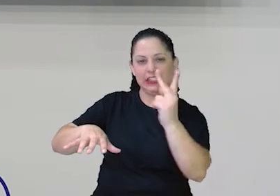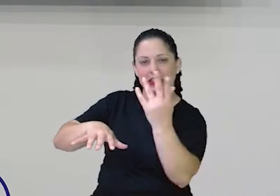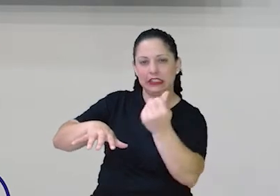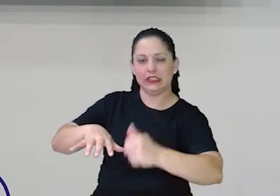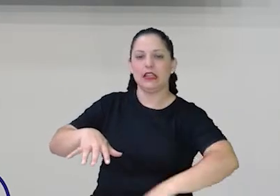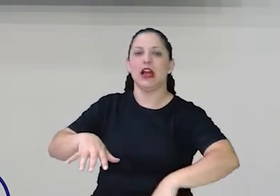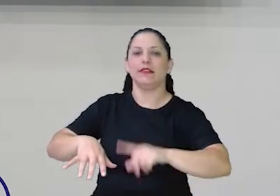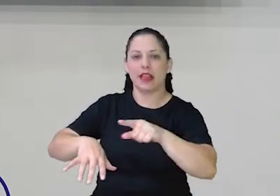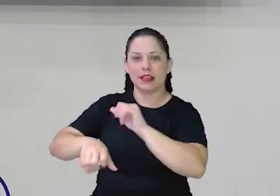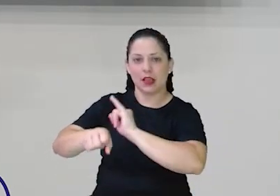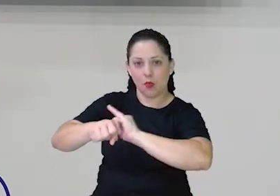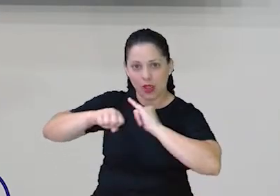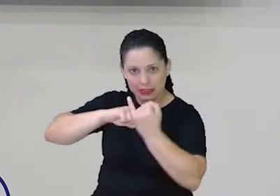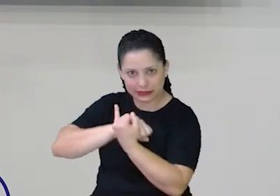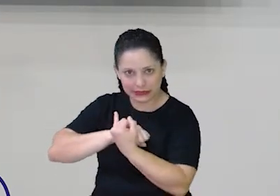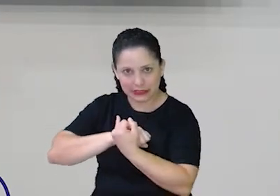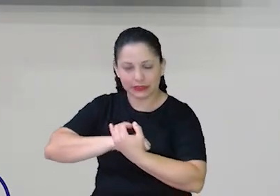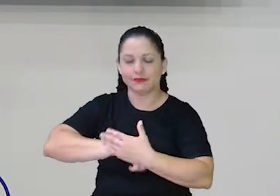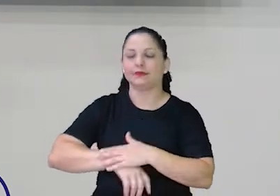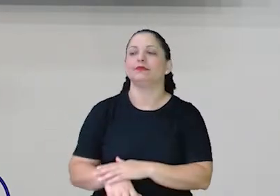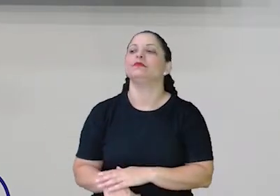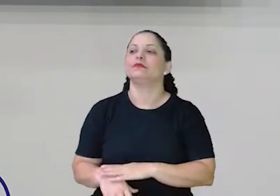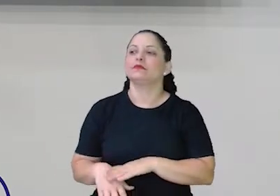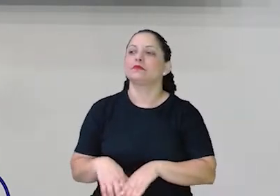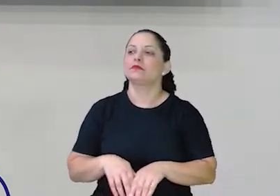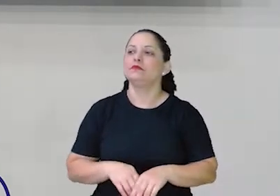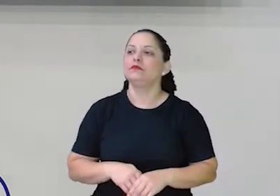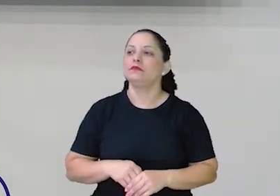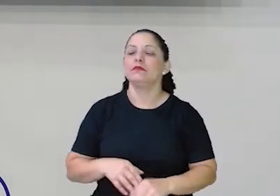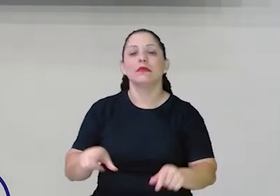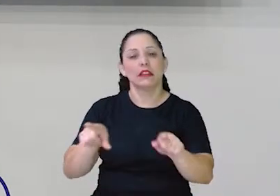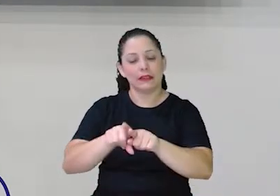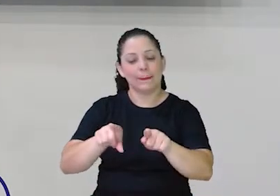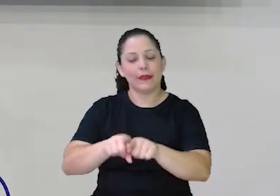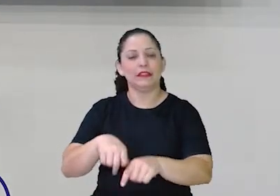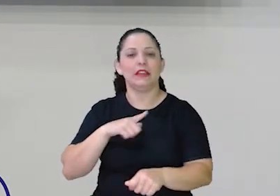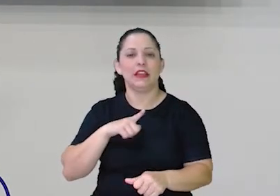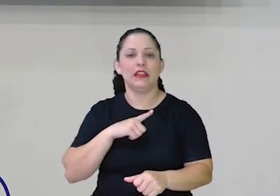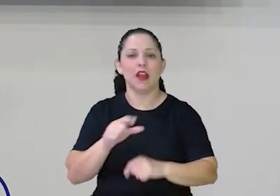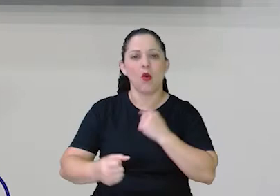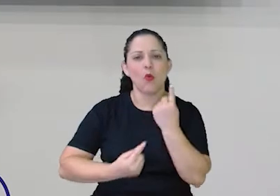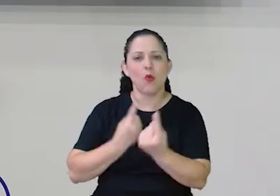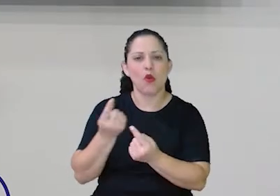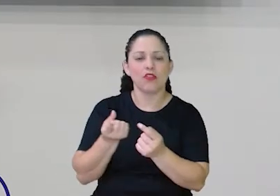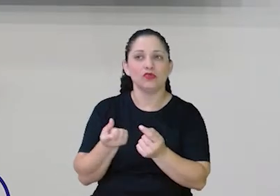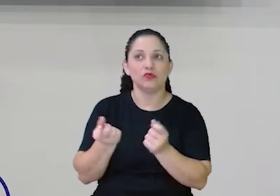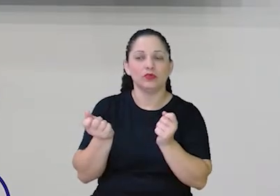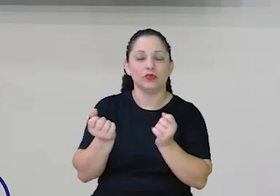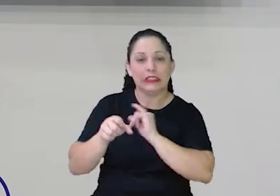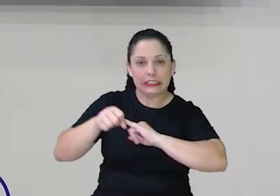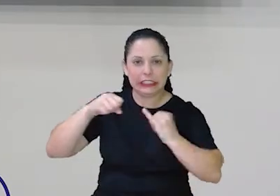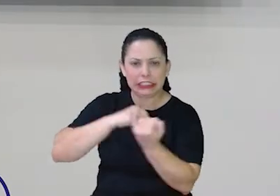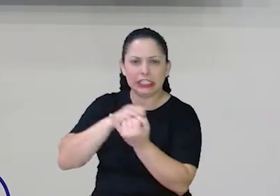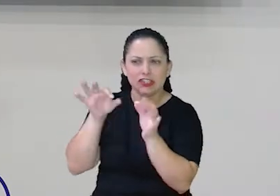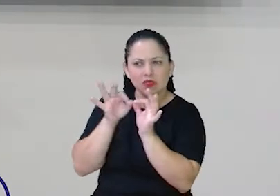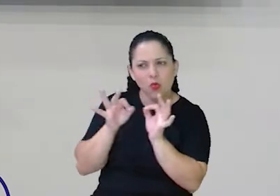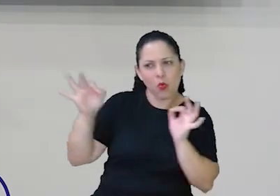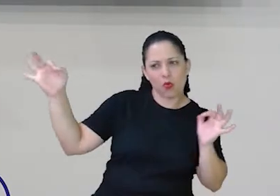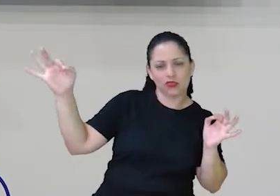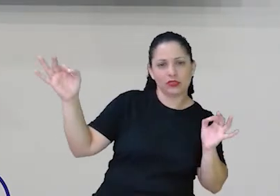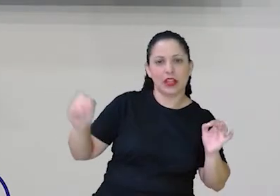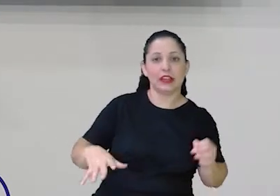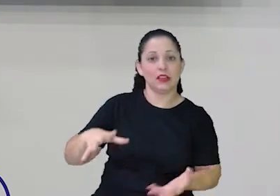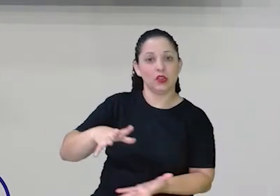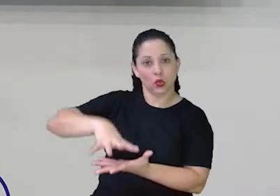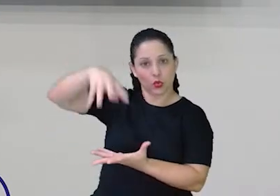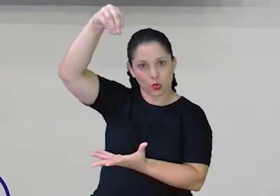viu aqui, a Ilha do Recife. Mas também a gente tem ilhas mais afastadas, como o quê? O arquipélago de Fernando de Noronha, que lá também é